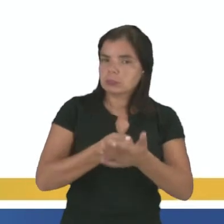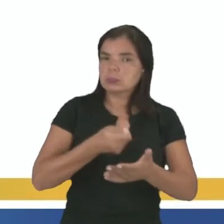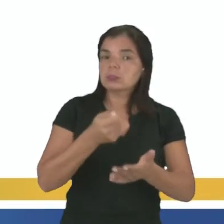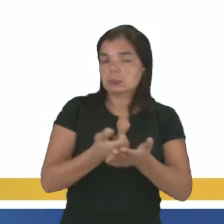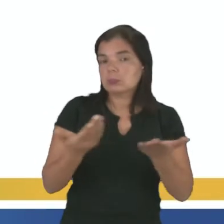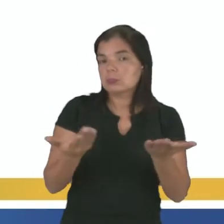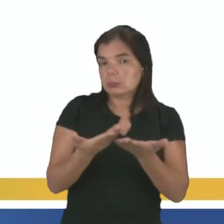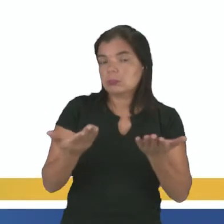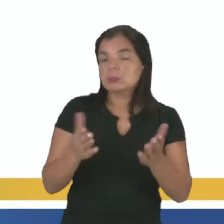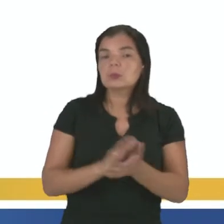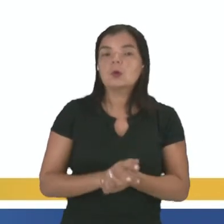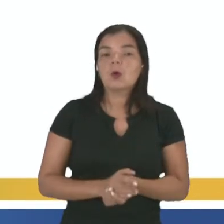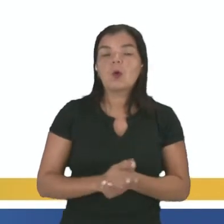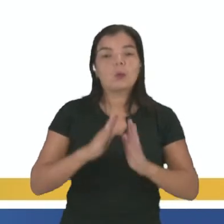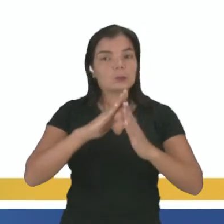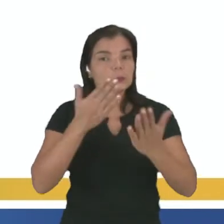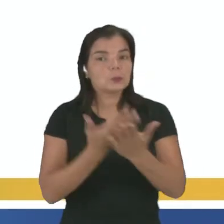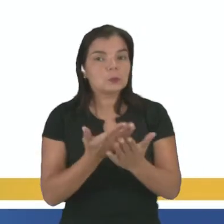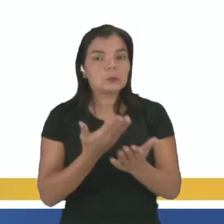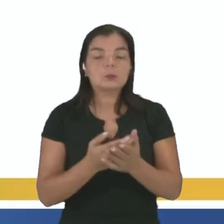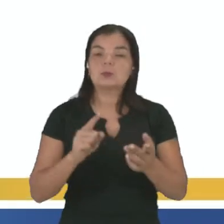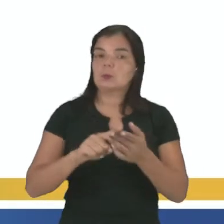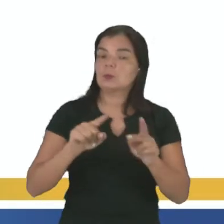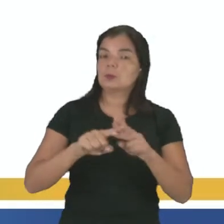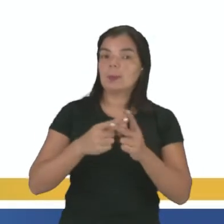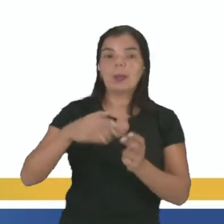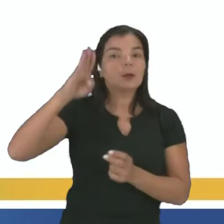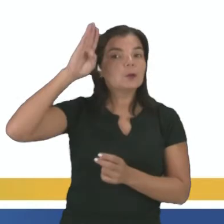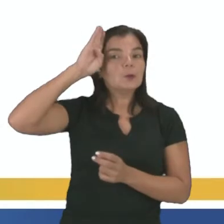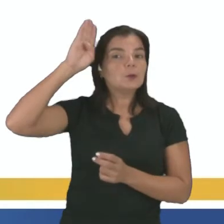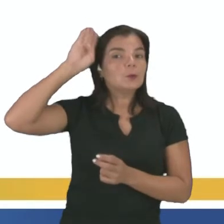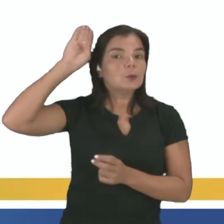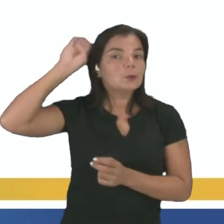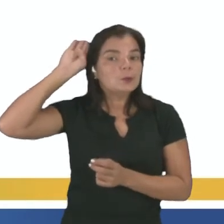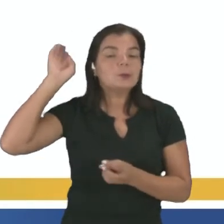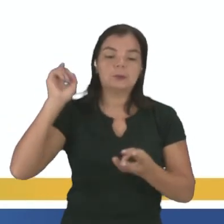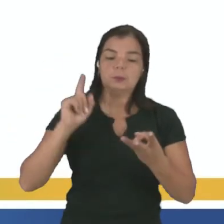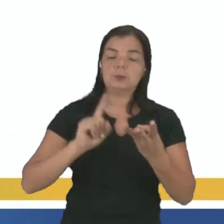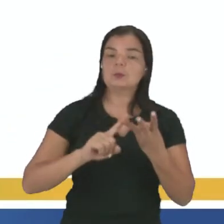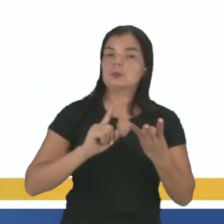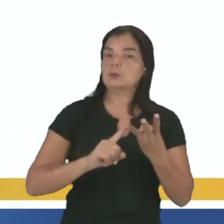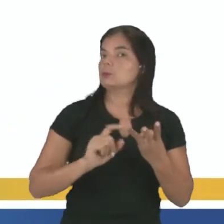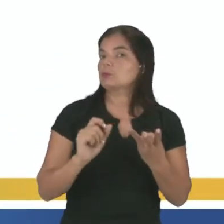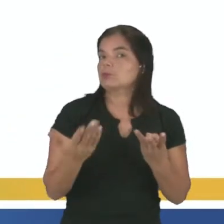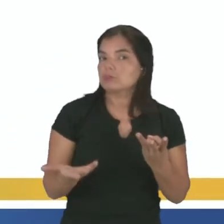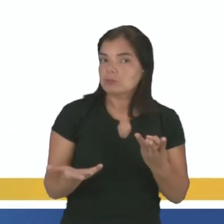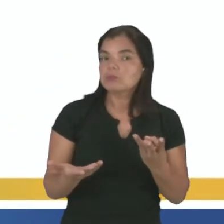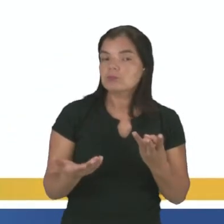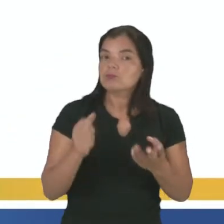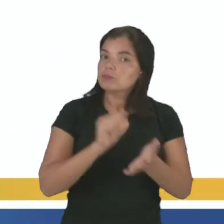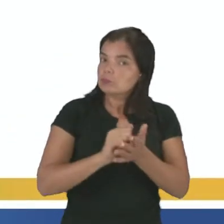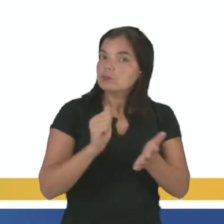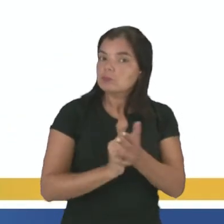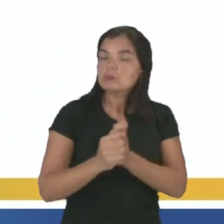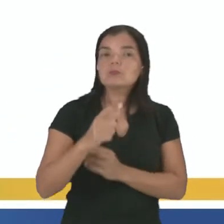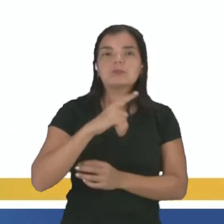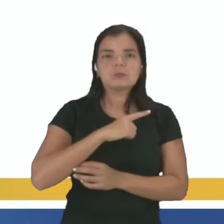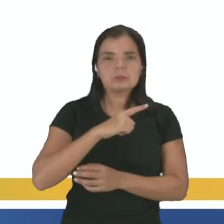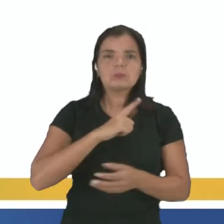disse há pouco, como tarefa escolar, acadêmica no nível superior. Trata-se, então, de uma produção que tem